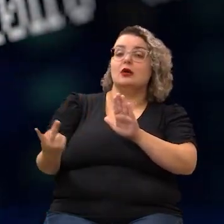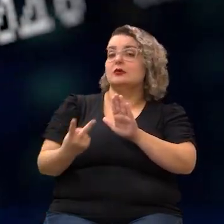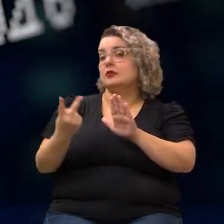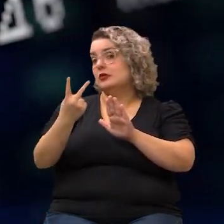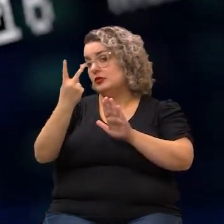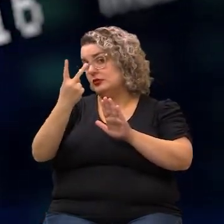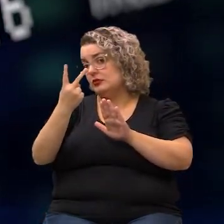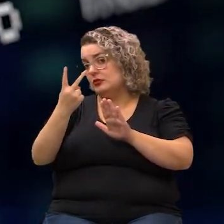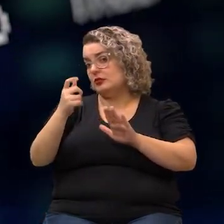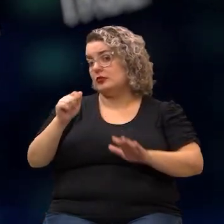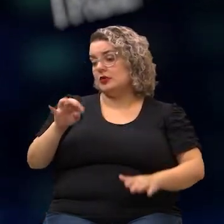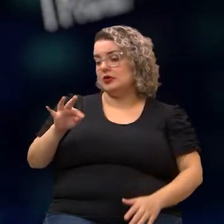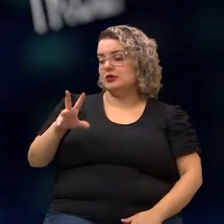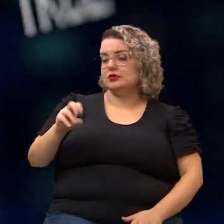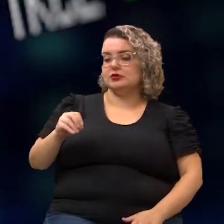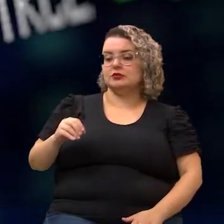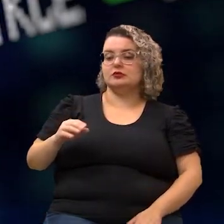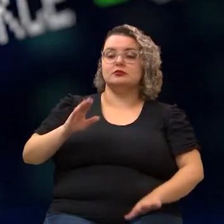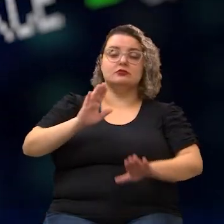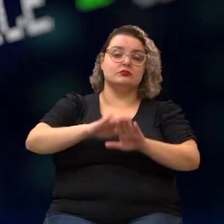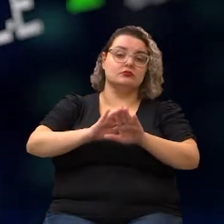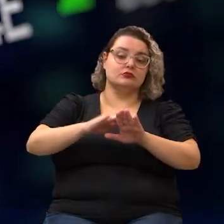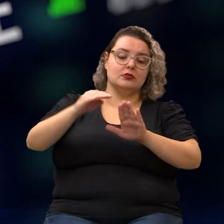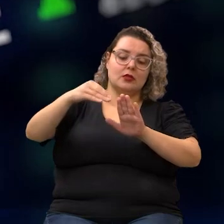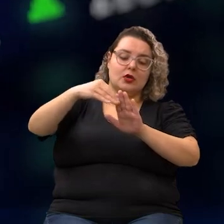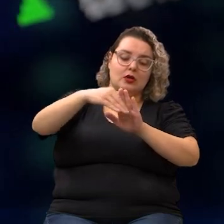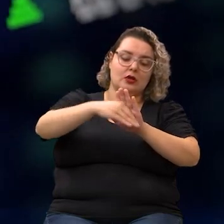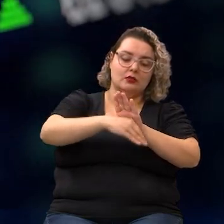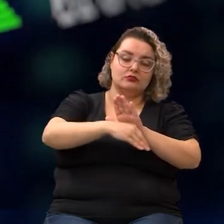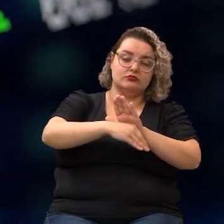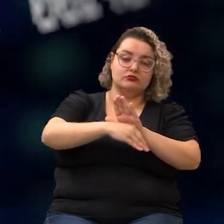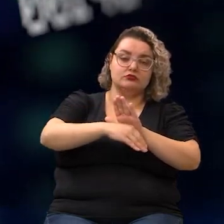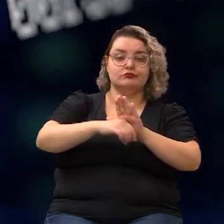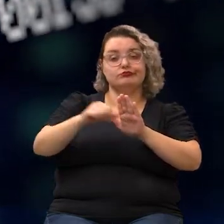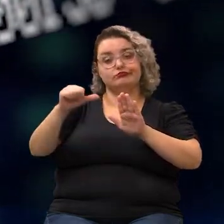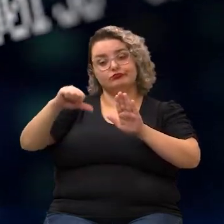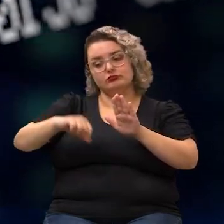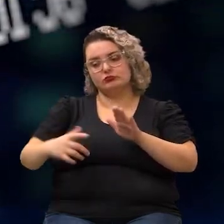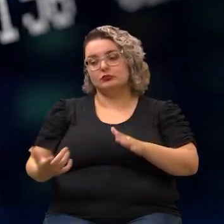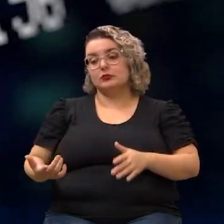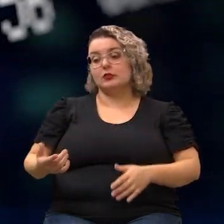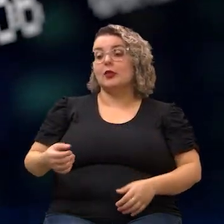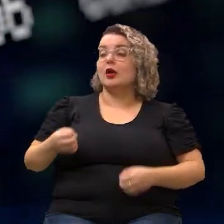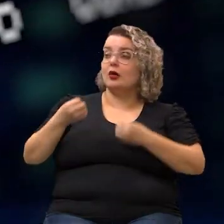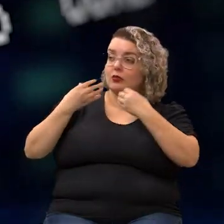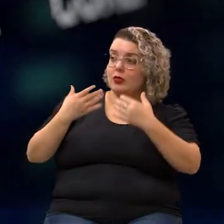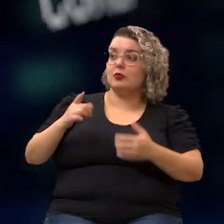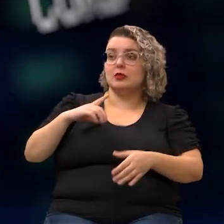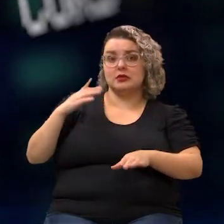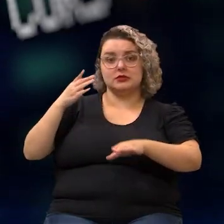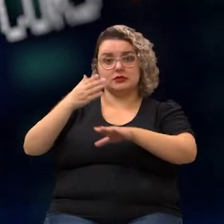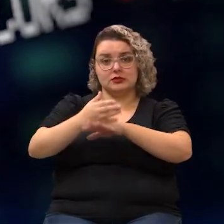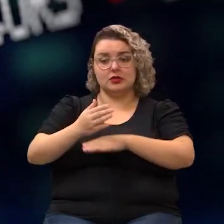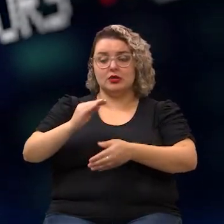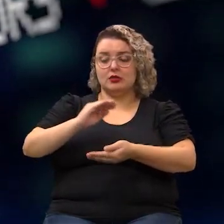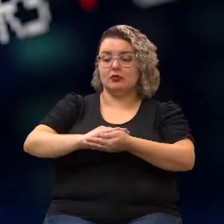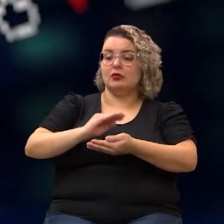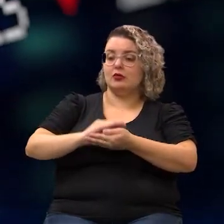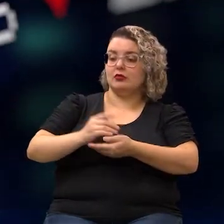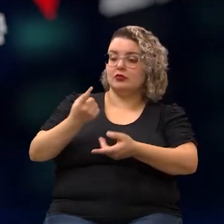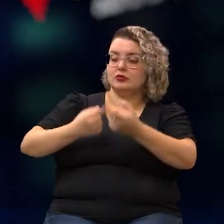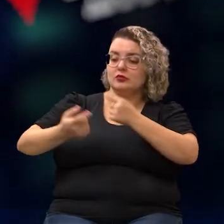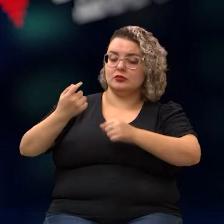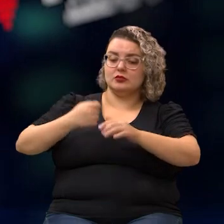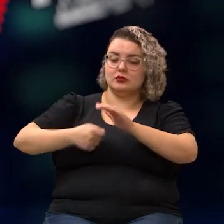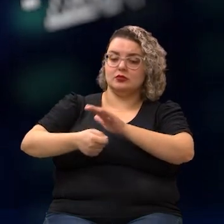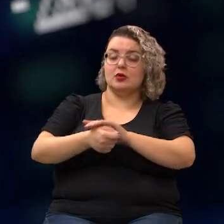valoriza o ativo dela. Se o índice cai, desvaloriza. Então, é viável, só que a pessoa precisa ter acesso, por exemplo, a um fundo de